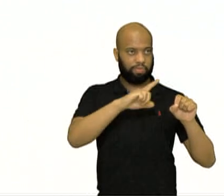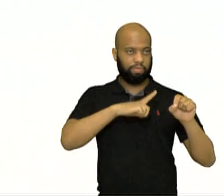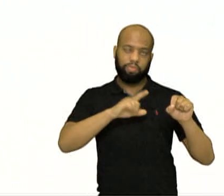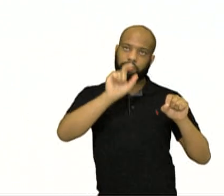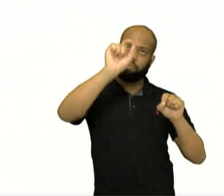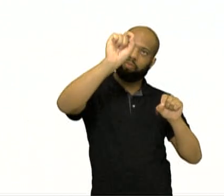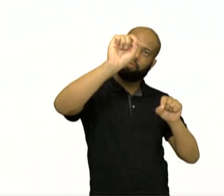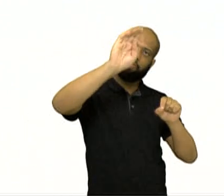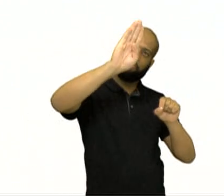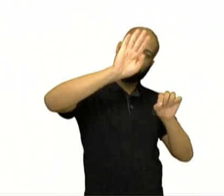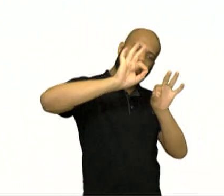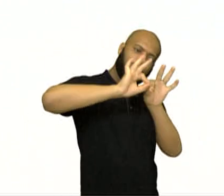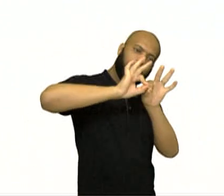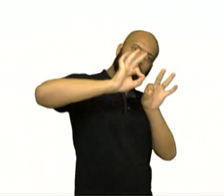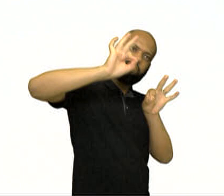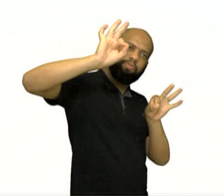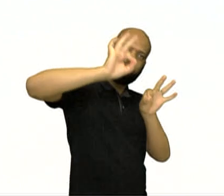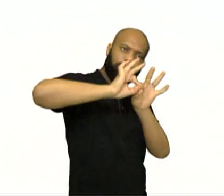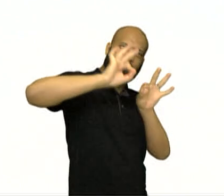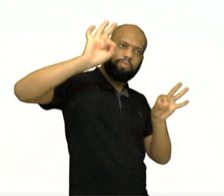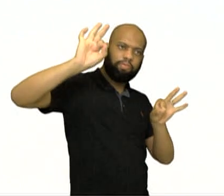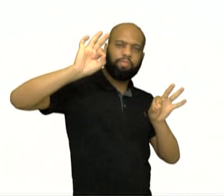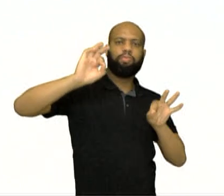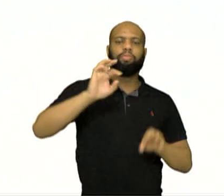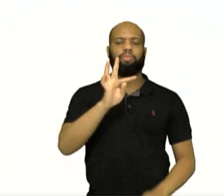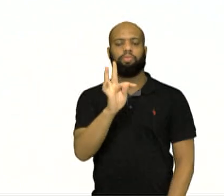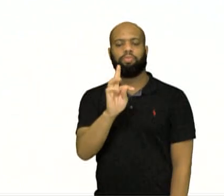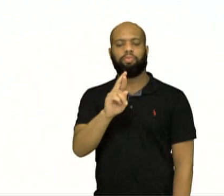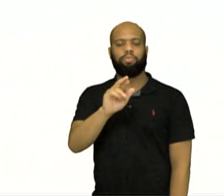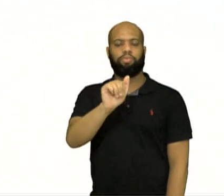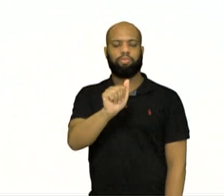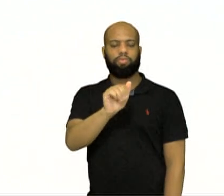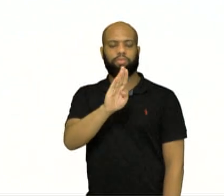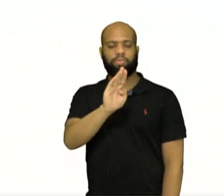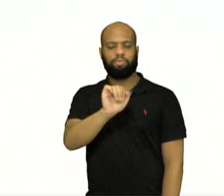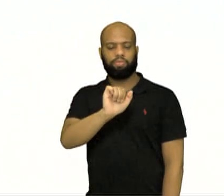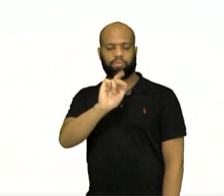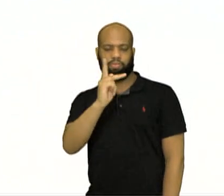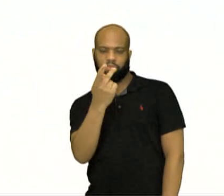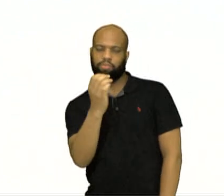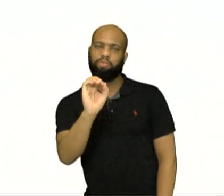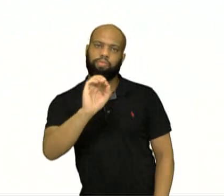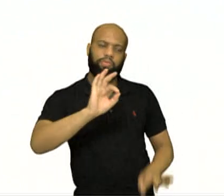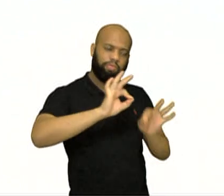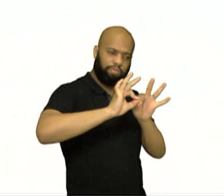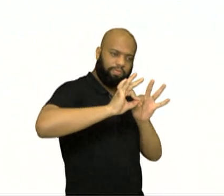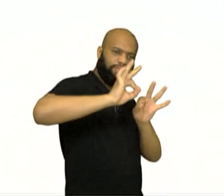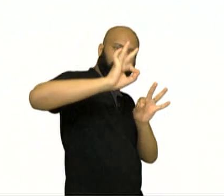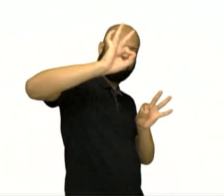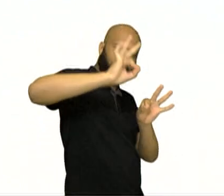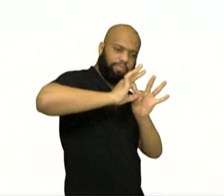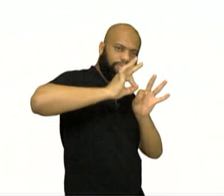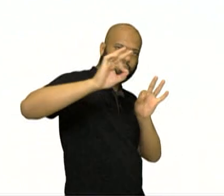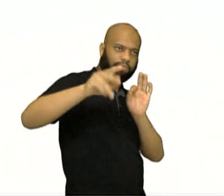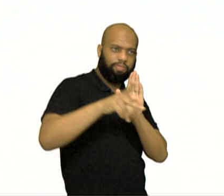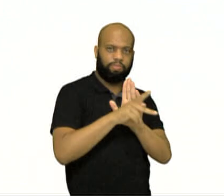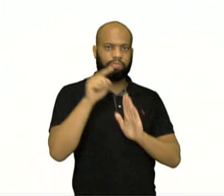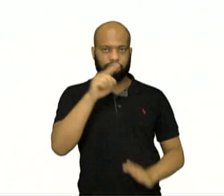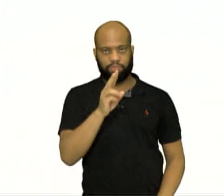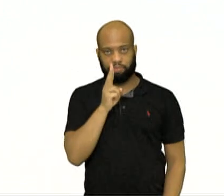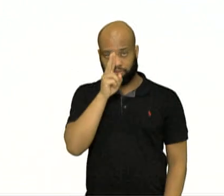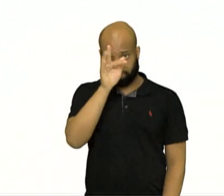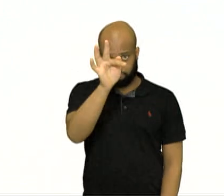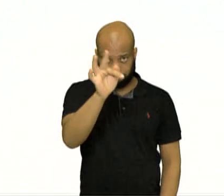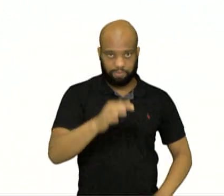geradora. Você vai pôr uma carga Qzinho aqui e vai calcular o trabalho do ponto A até o ponto B. Ok?